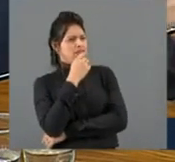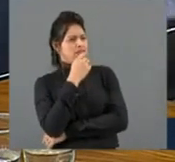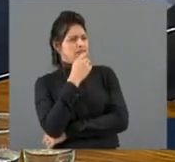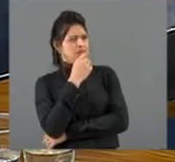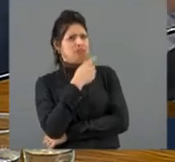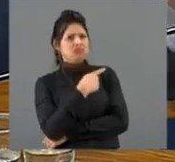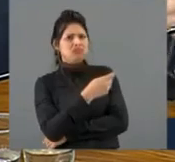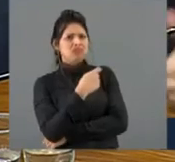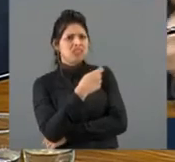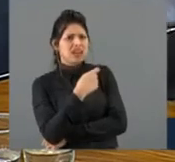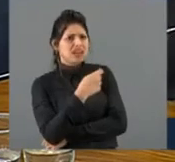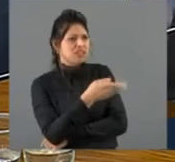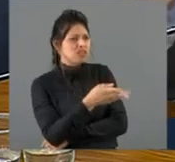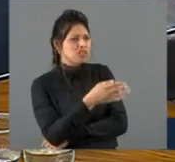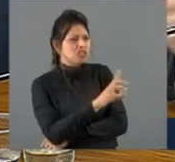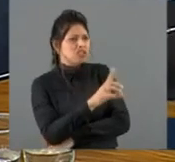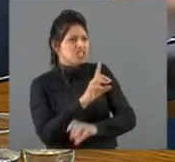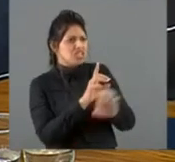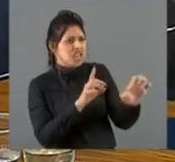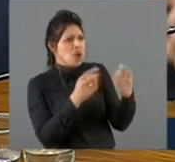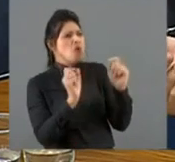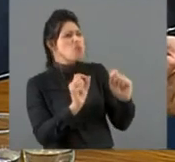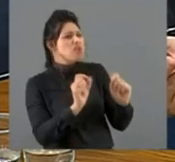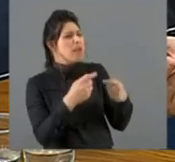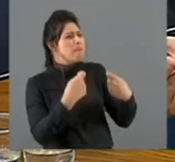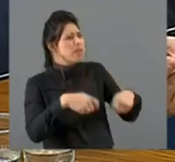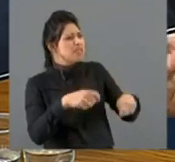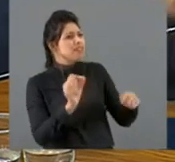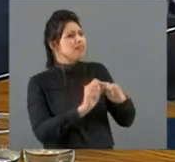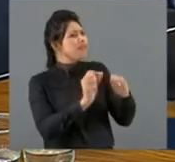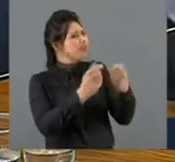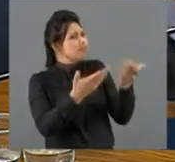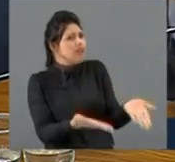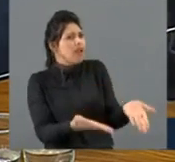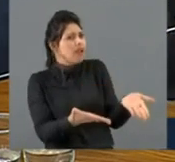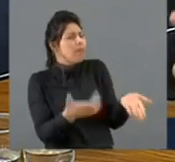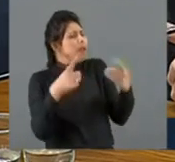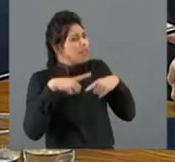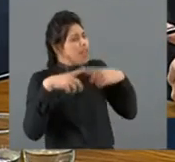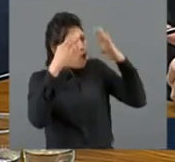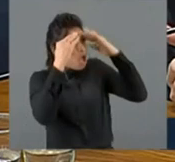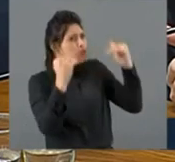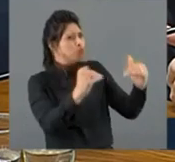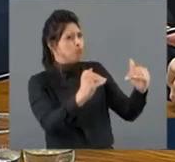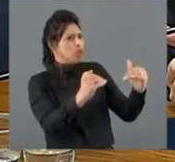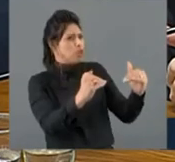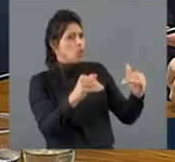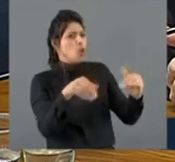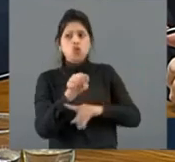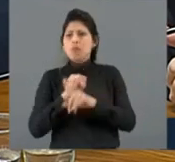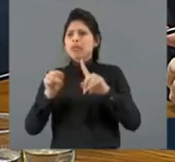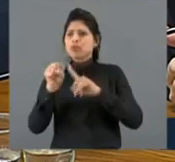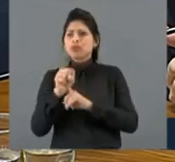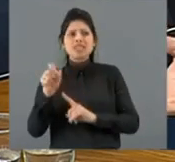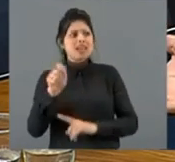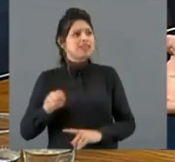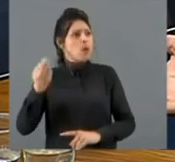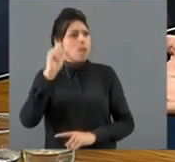um jornalista conservador, um jornalista liberal, o que ele precisa fazer para ter o respeito de uma Associação Brasileira de